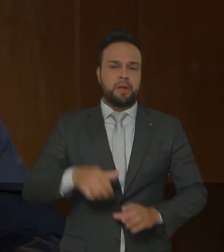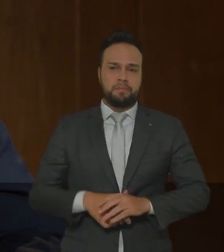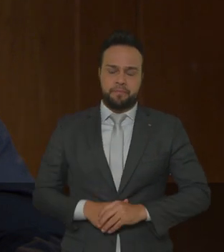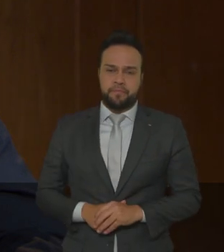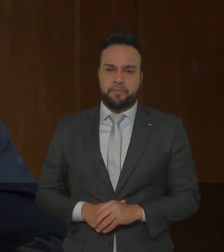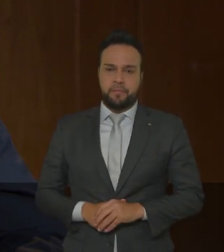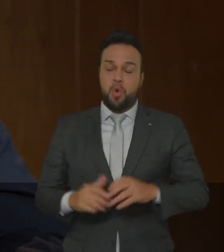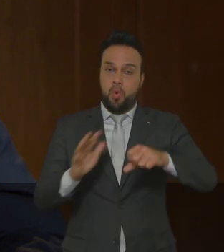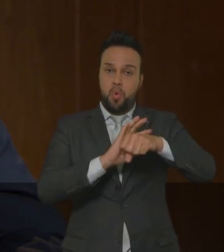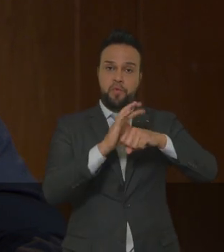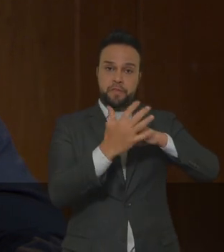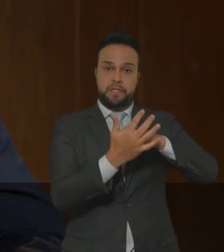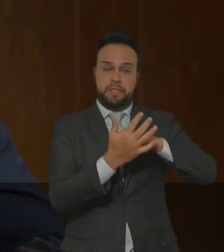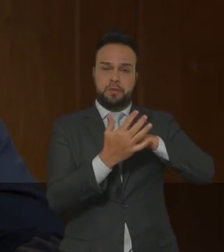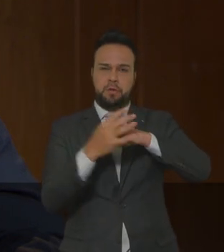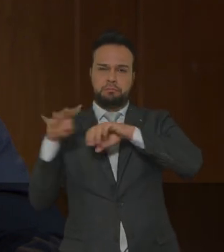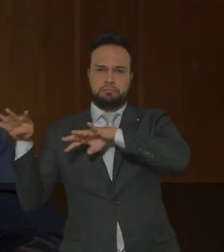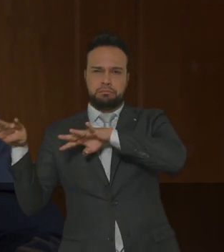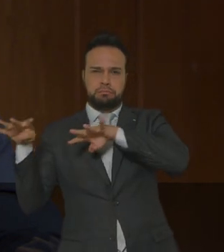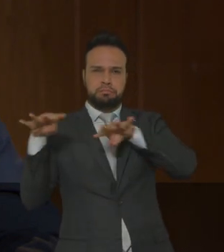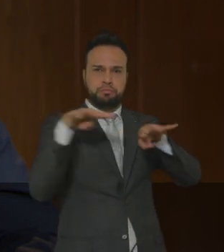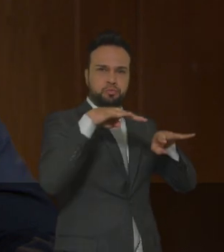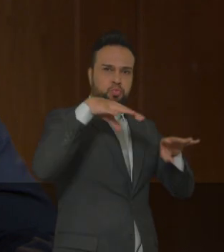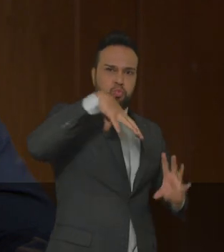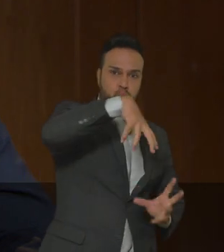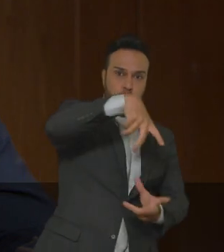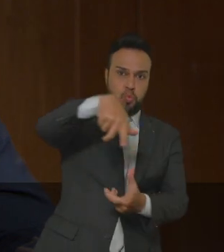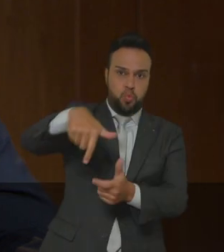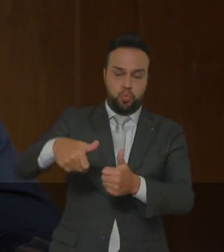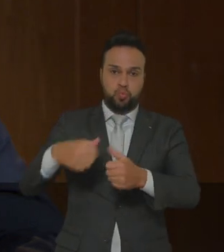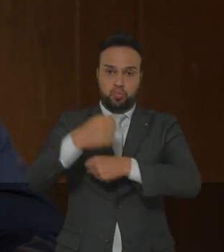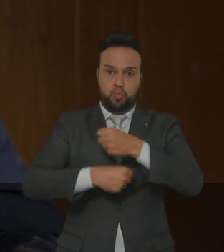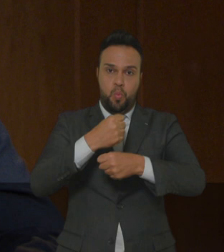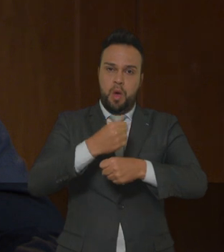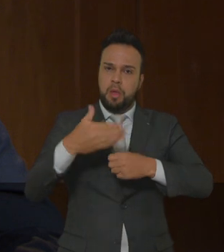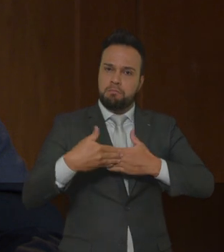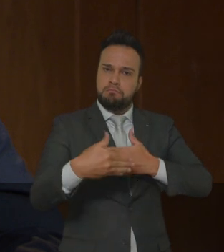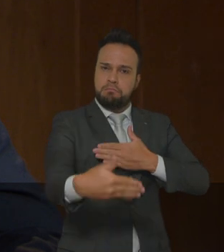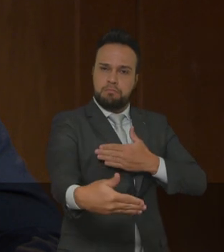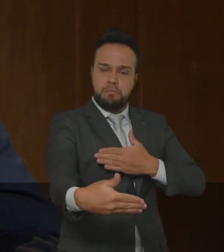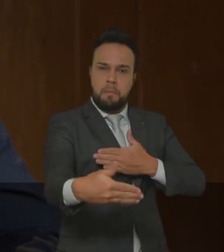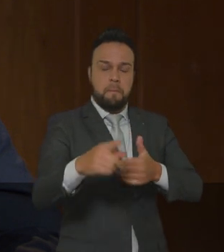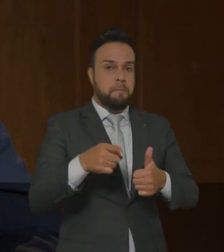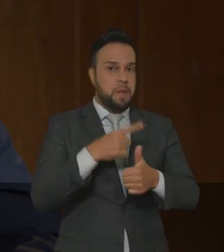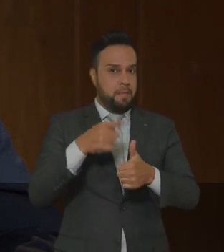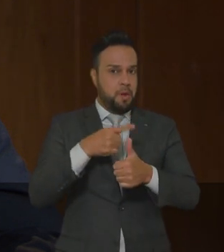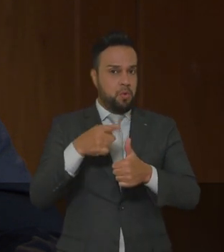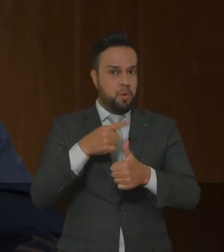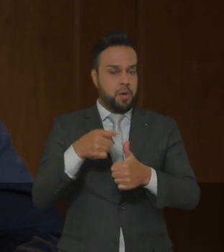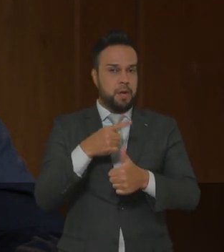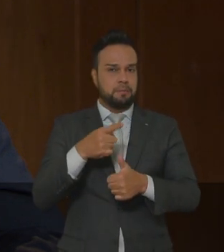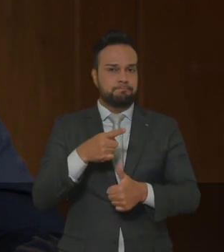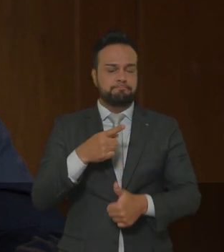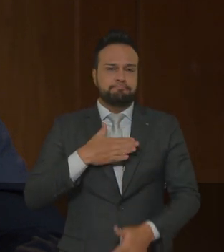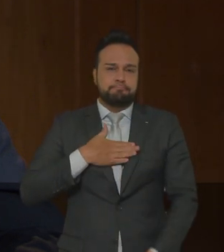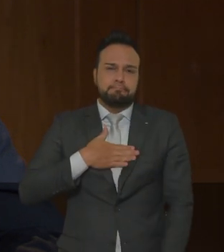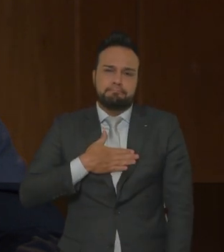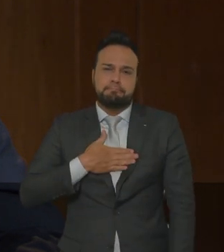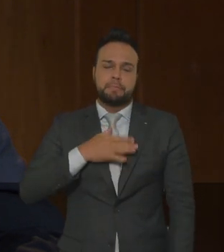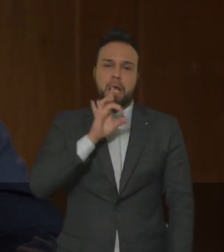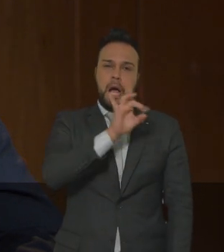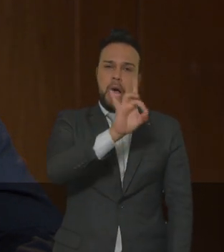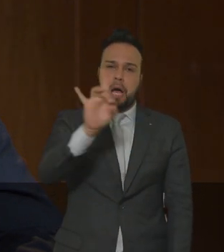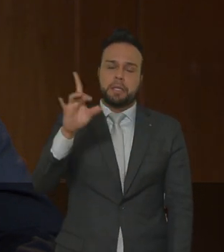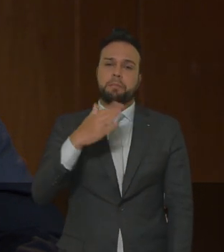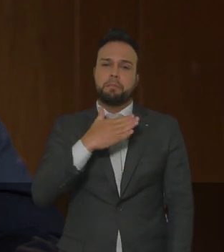a cor 2019 ganhou o centro de todas as atenções ao longo deixando e em primeiro lugar quero